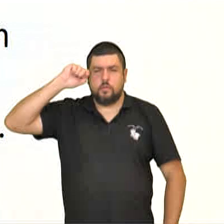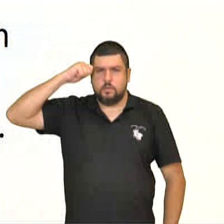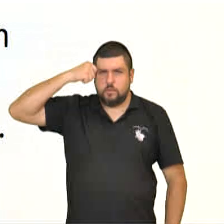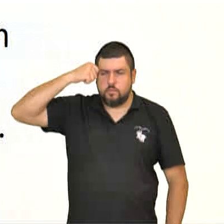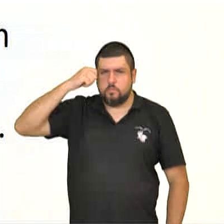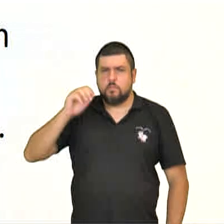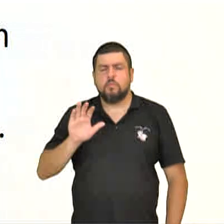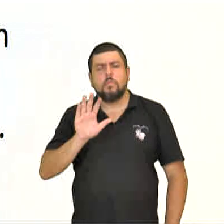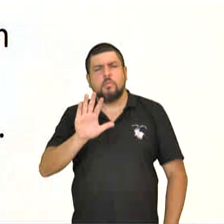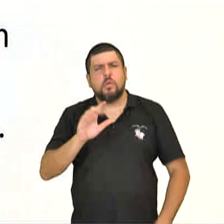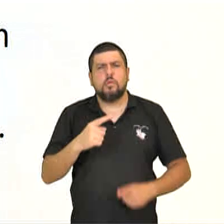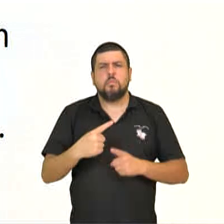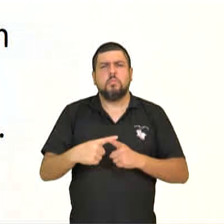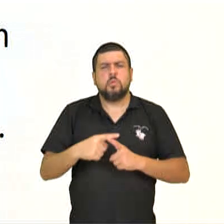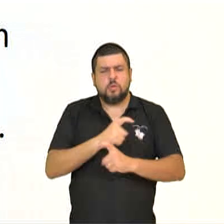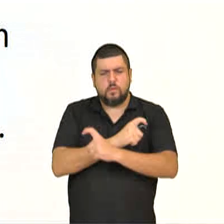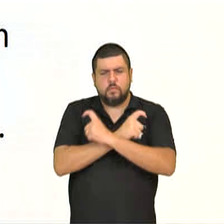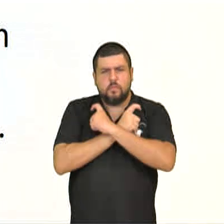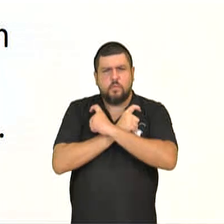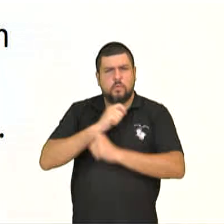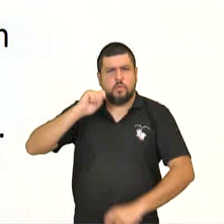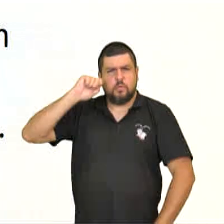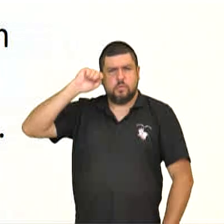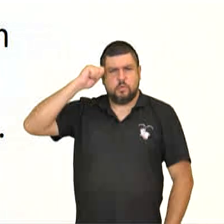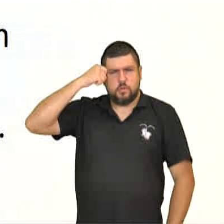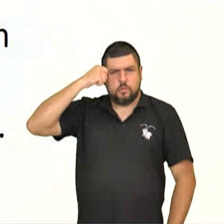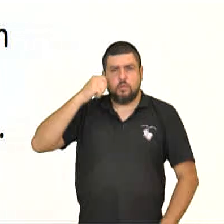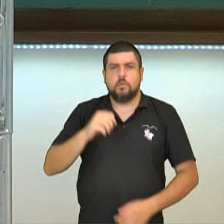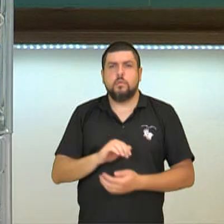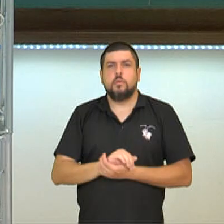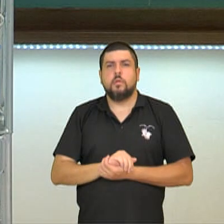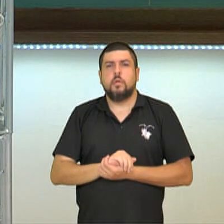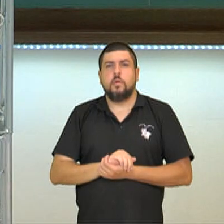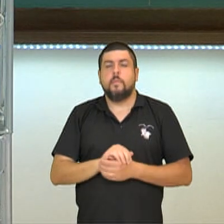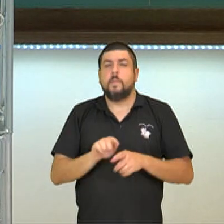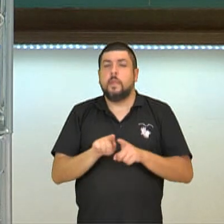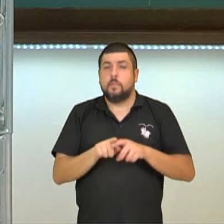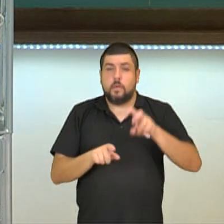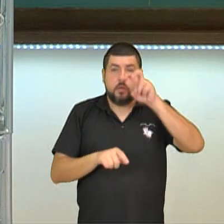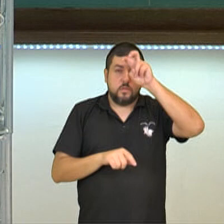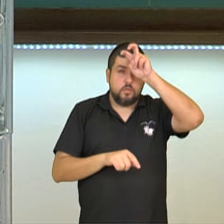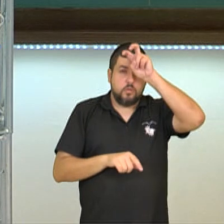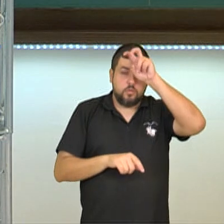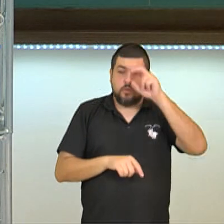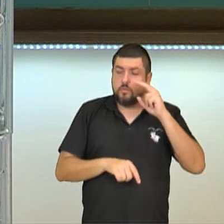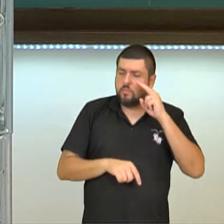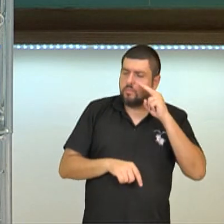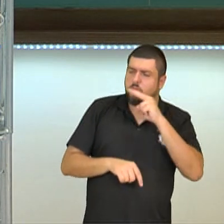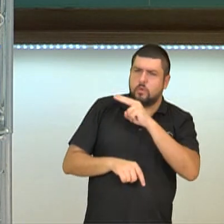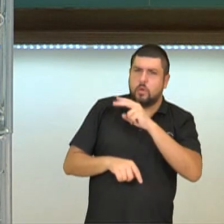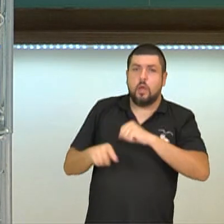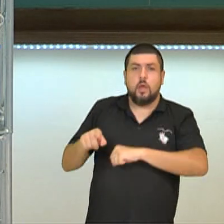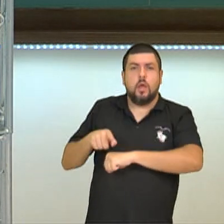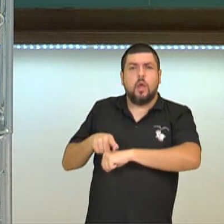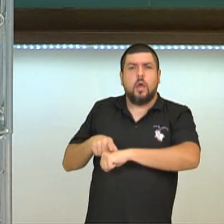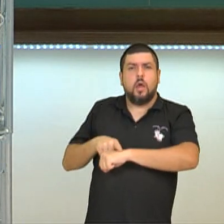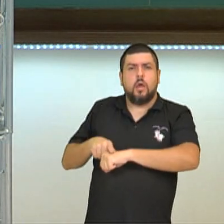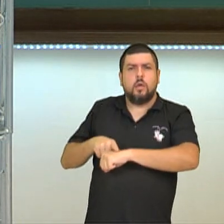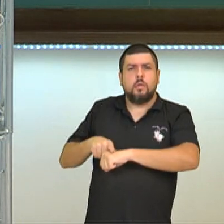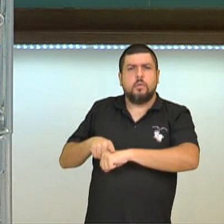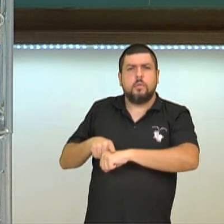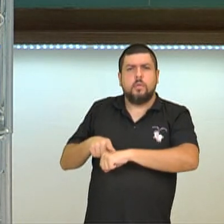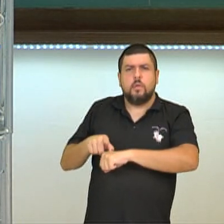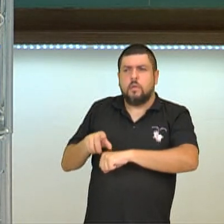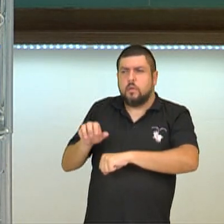faraós negros? Era inclusive uma forma que os próprios egípcios olhavam os cuxitas por uma pigmentação da pele mais escura que os